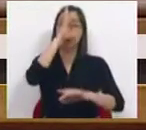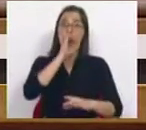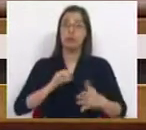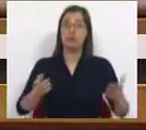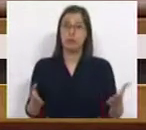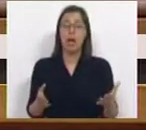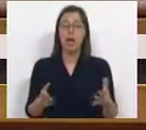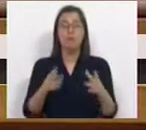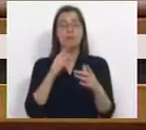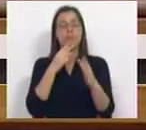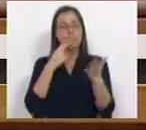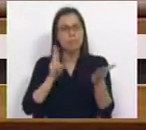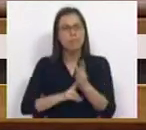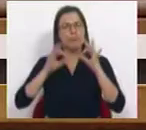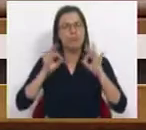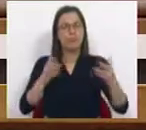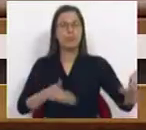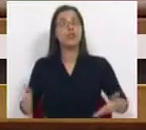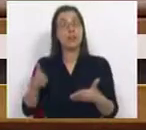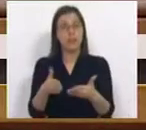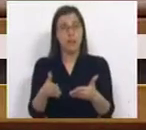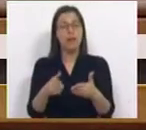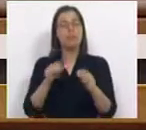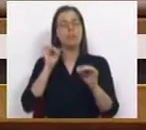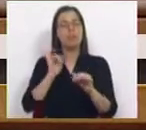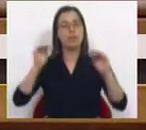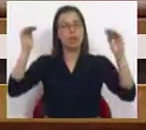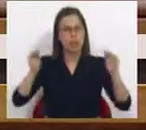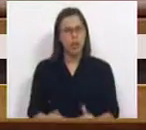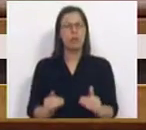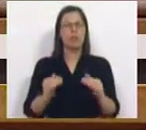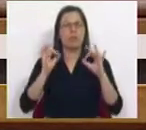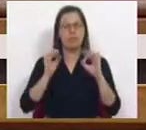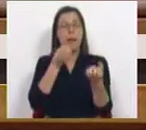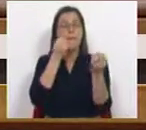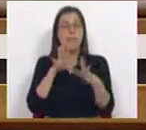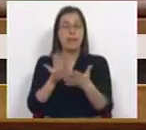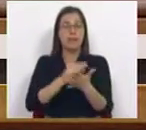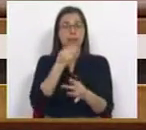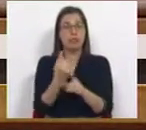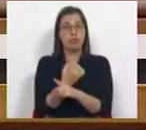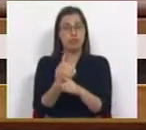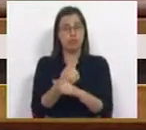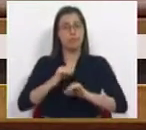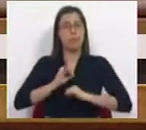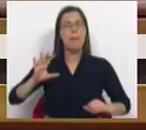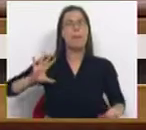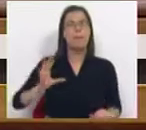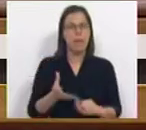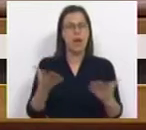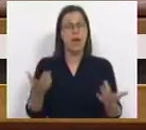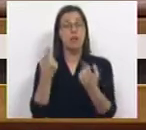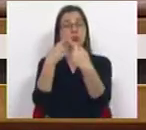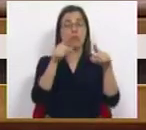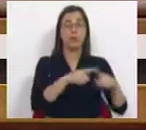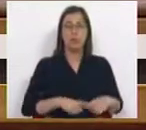Estado na materialização de estratégias com vista a reduzir substancialmente a perda de alimentos no nosso país e